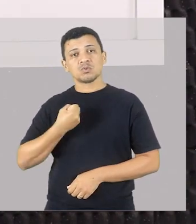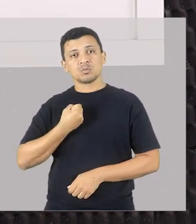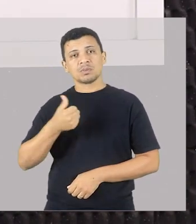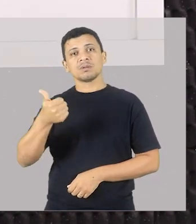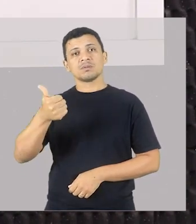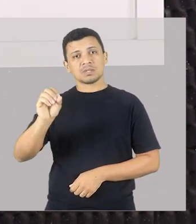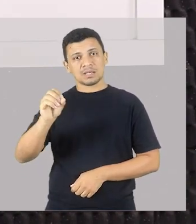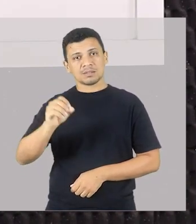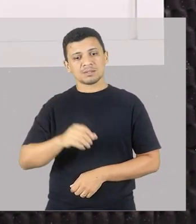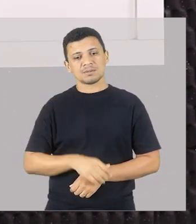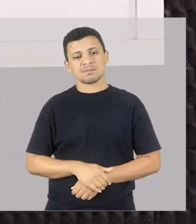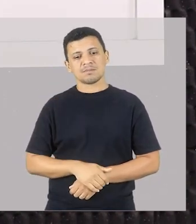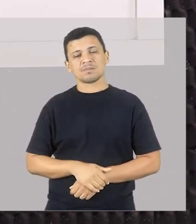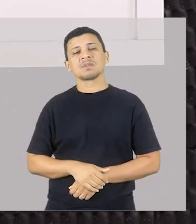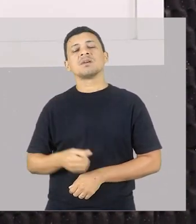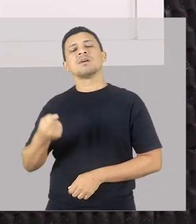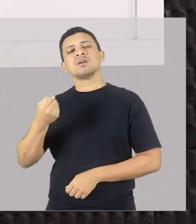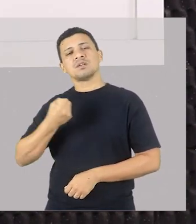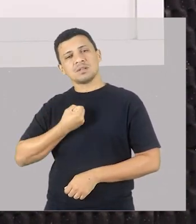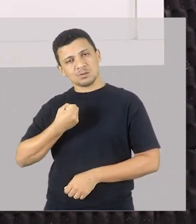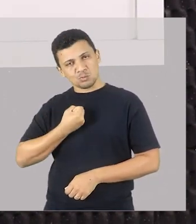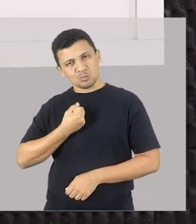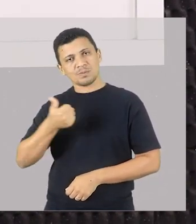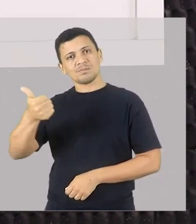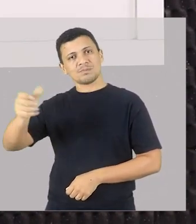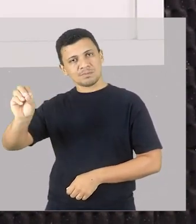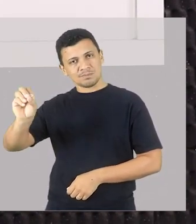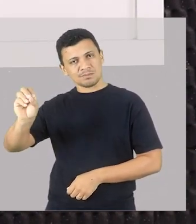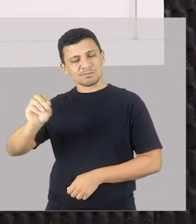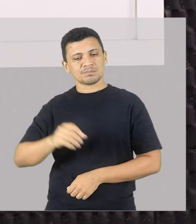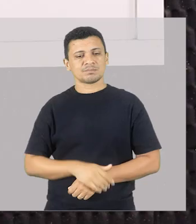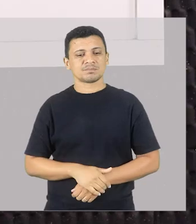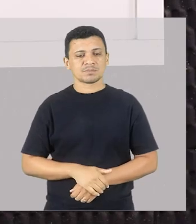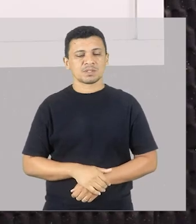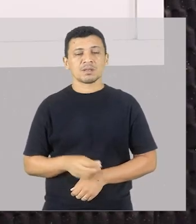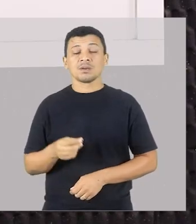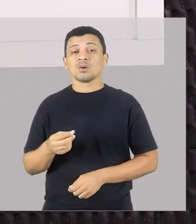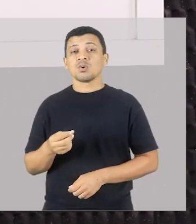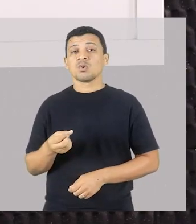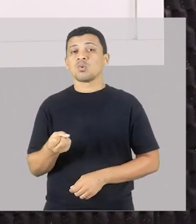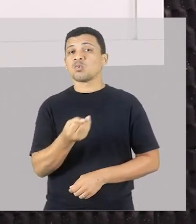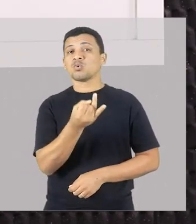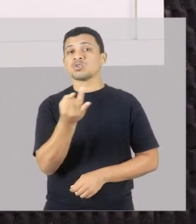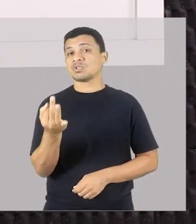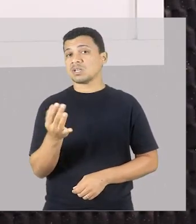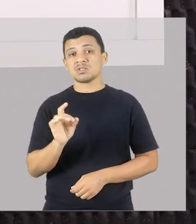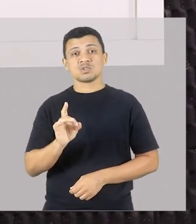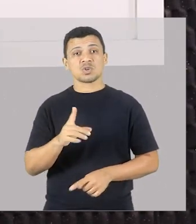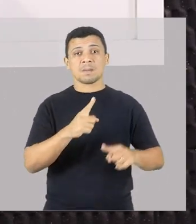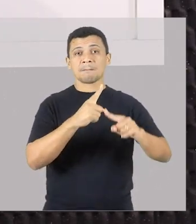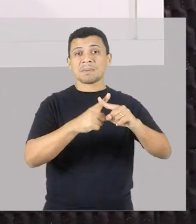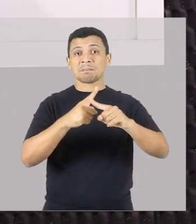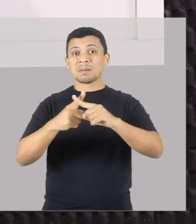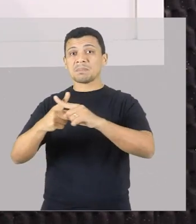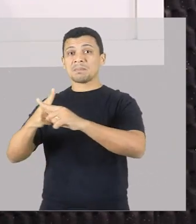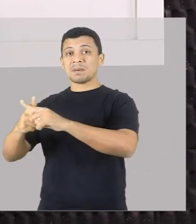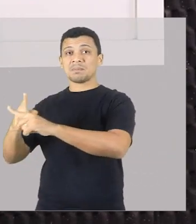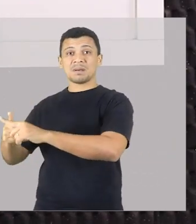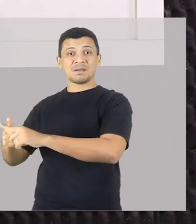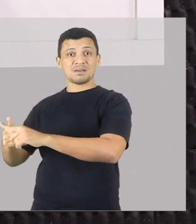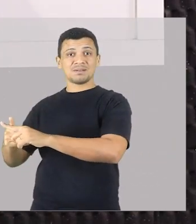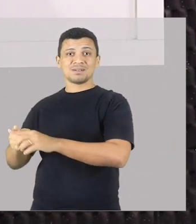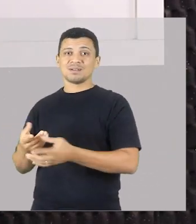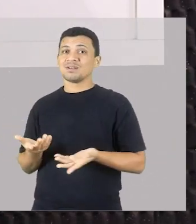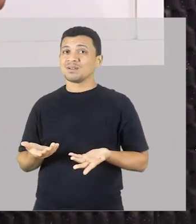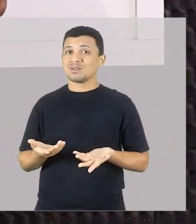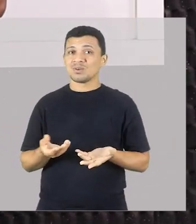10 possibilidades, e aqui 10 possibilidades. Tá? Para saber a quantidade, basta multiplicar todos eles. Mas eu não vou fazer isso,